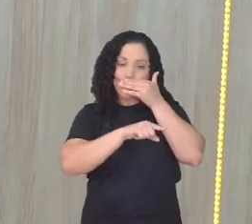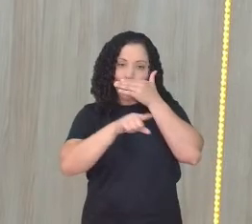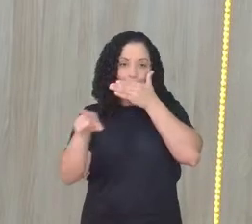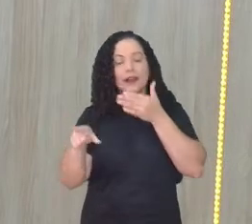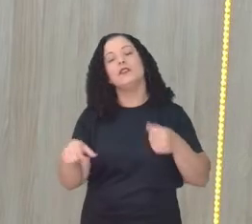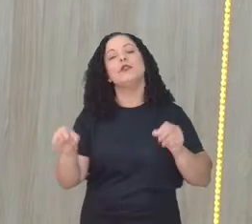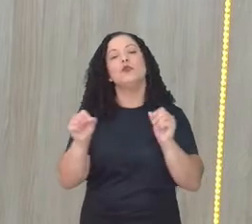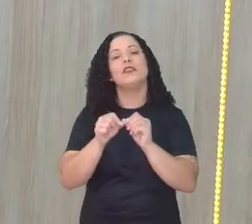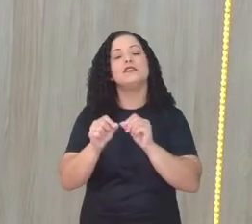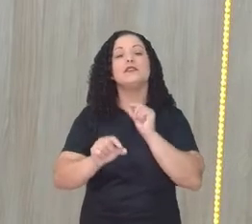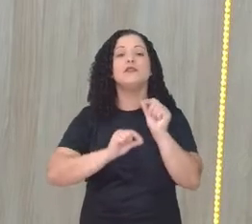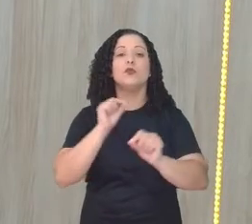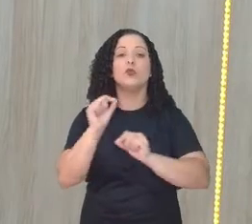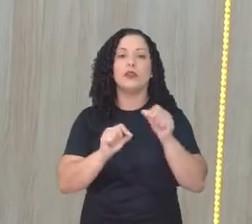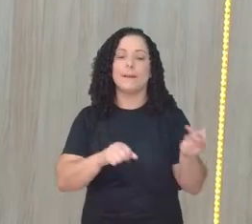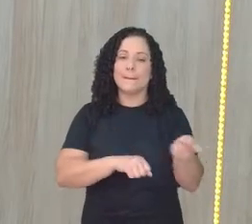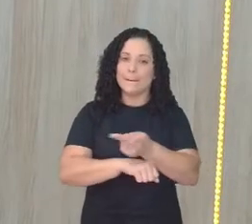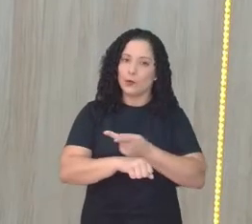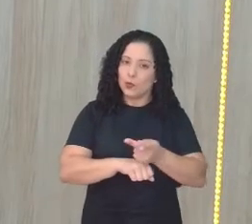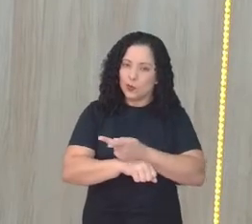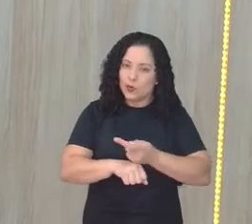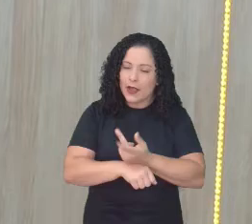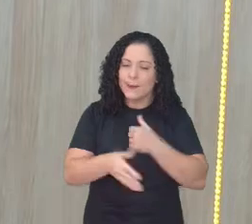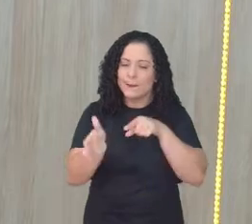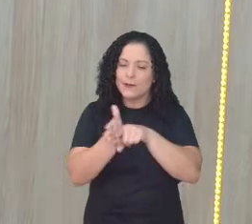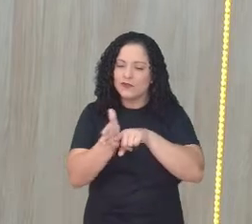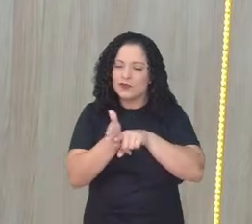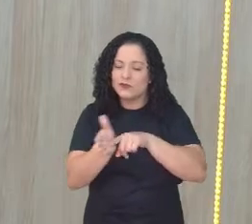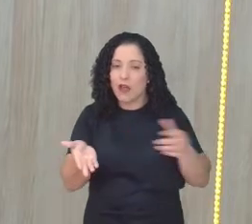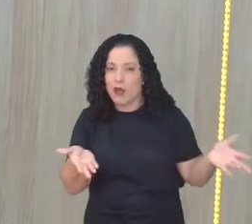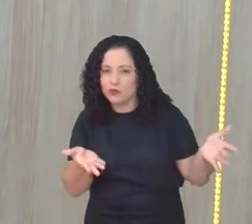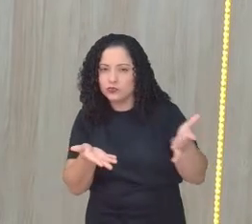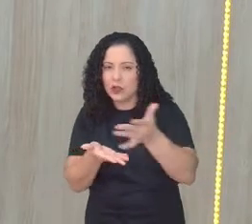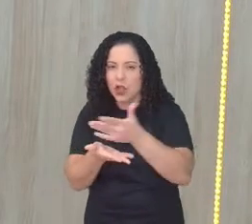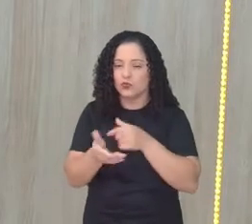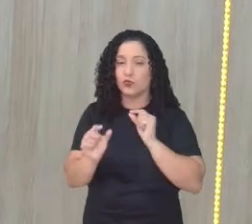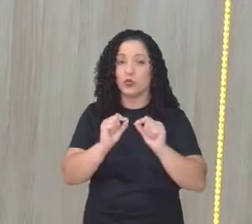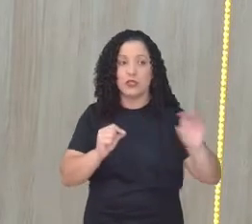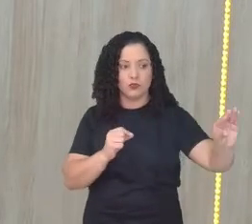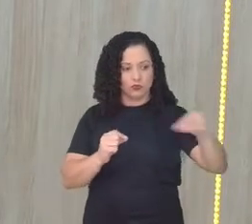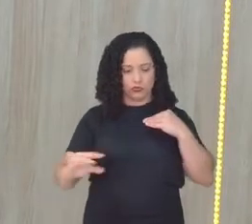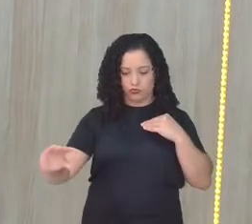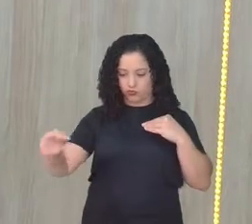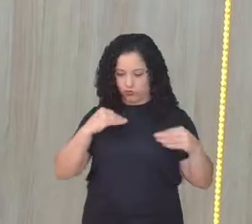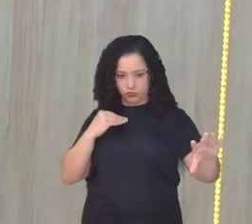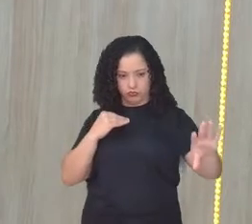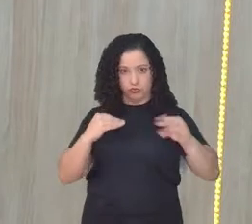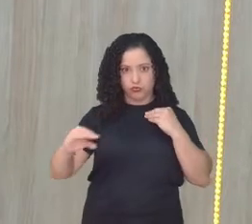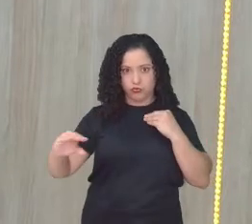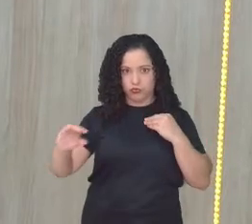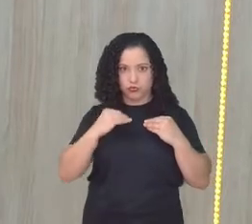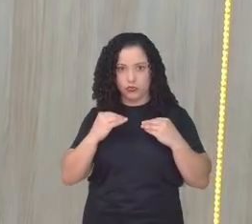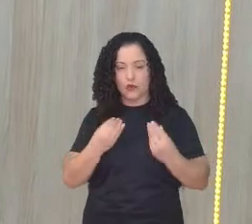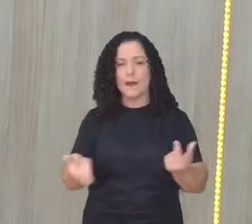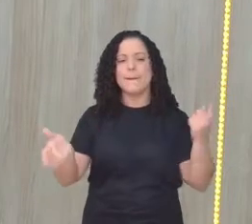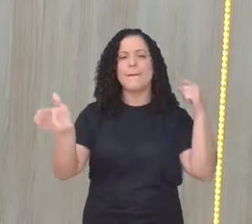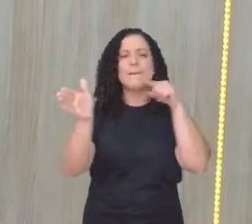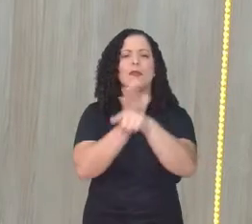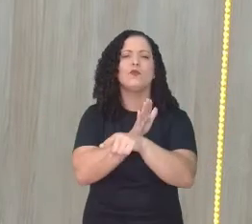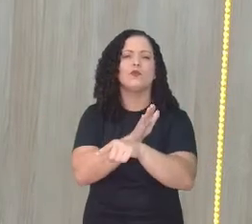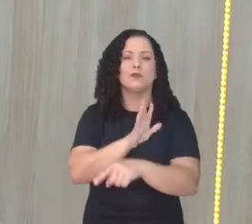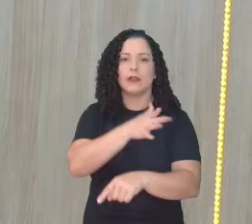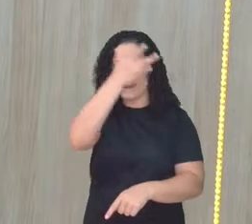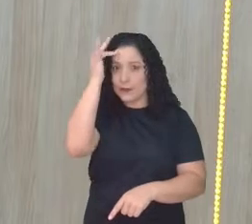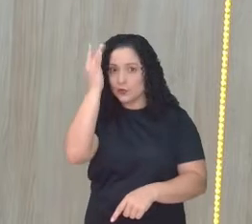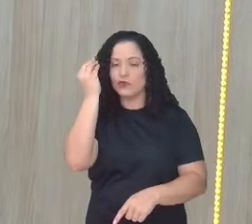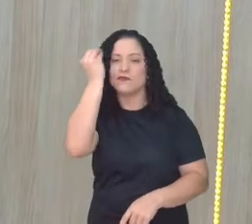devem fazer? Procurem checar a informação que vocês receberam. Pergunta a uma pessoa, né, que tem um